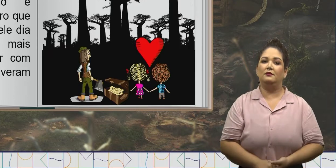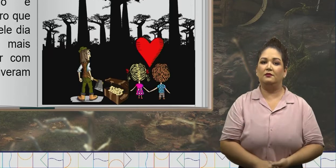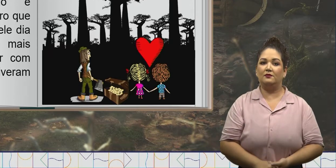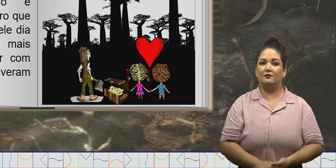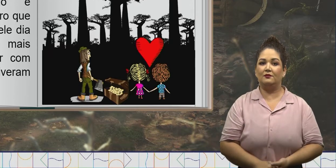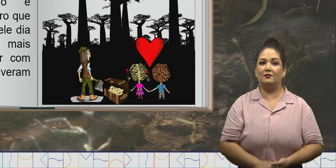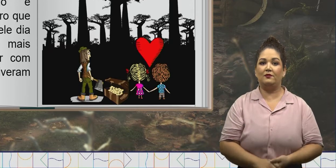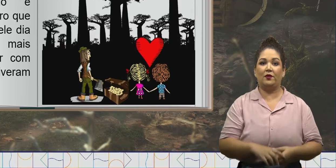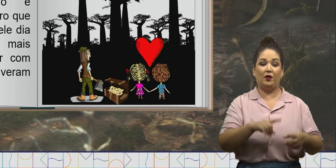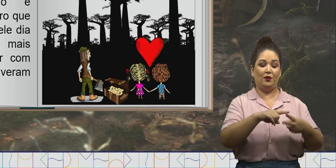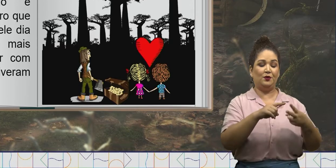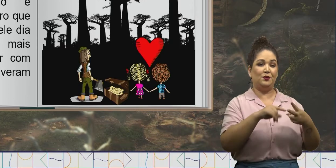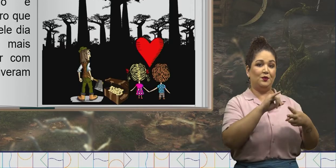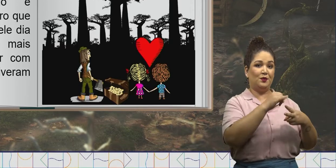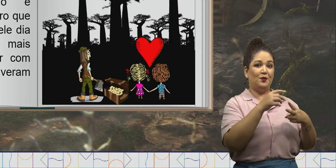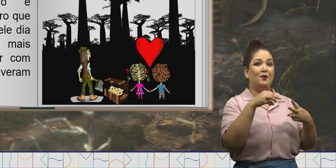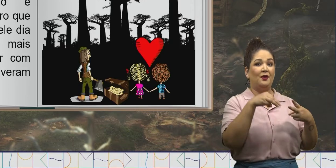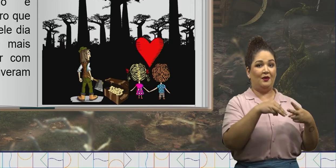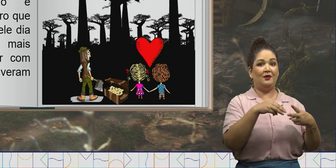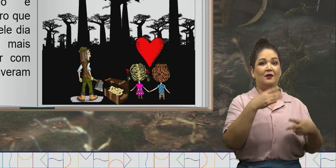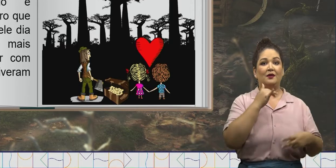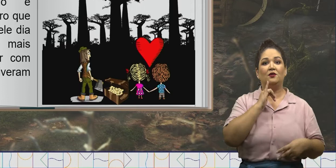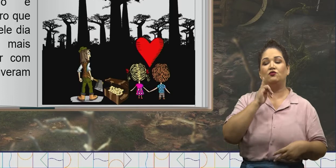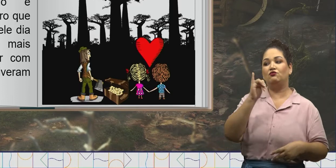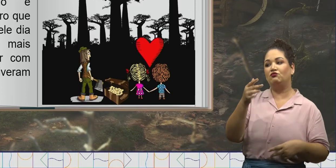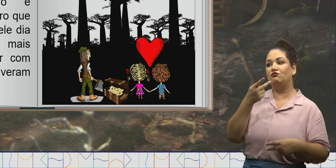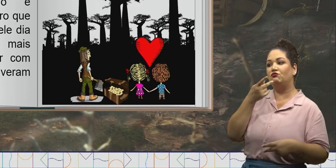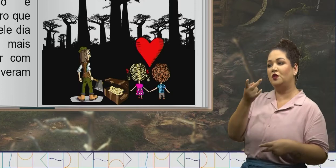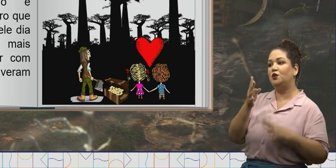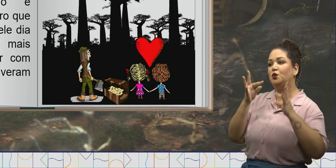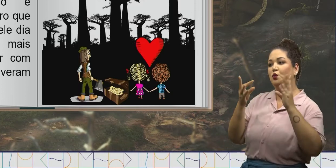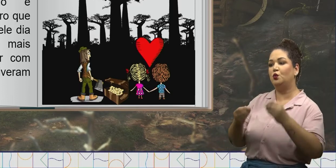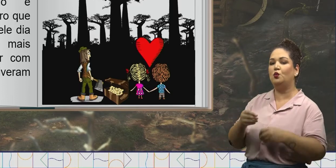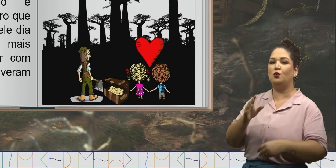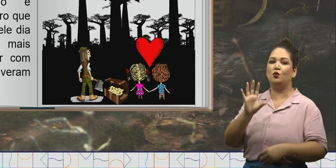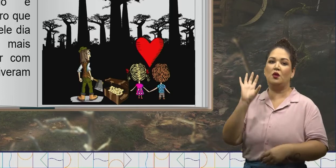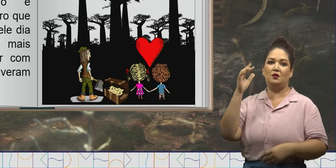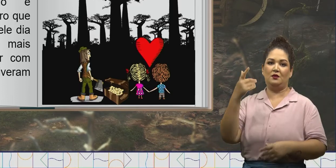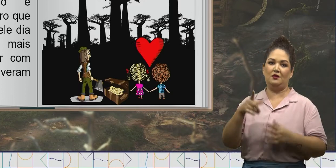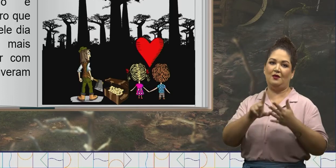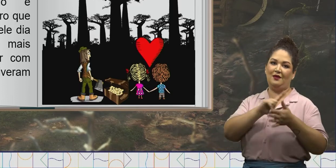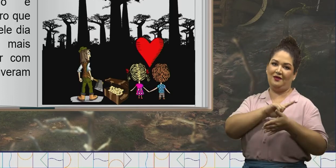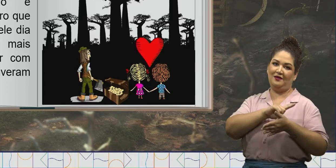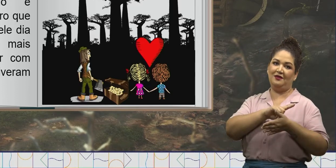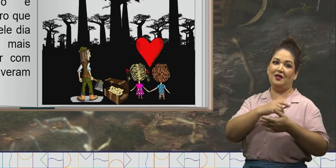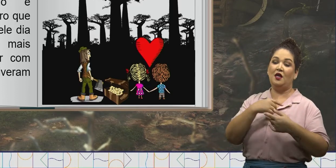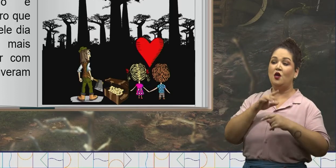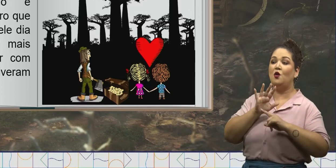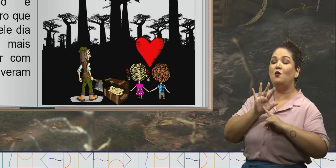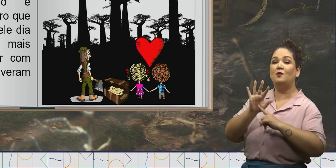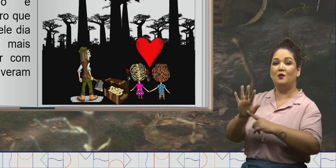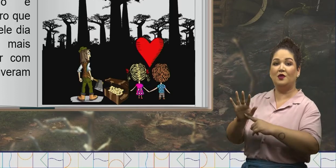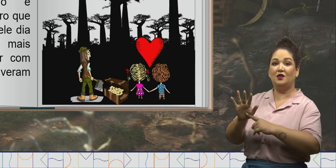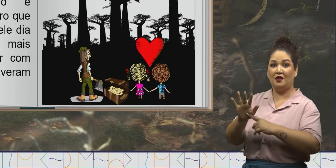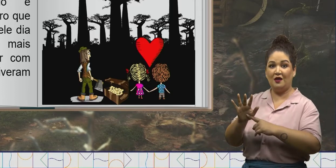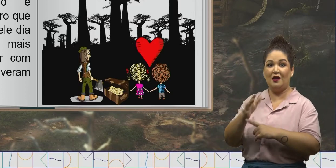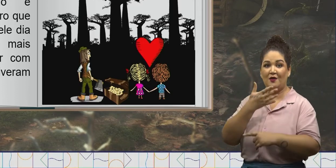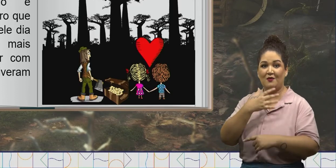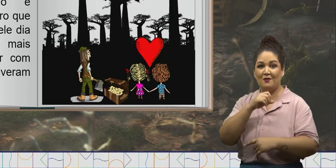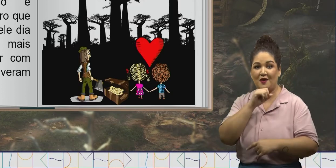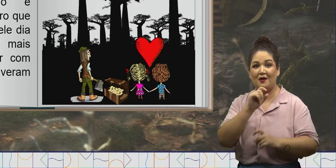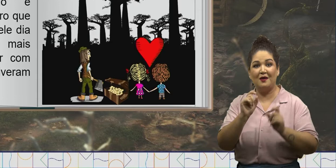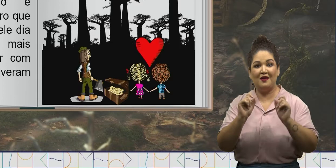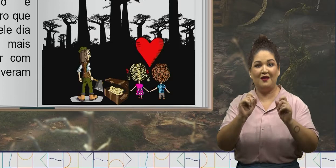floresta. João e Maria contaram tudo o que havia acontecido e mostraram para o